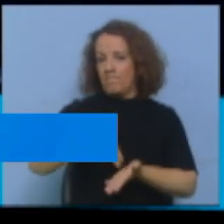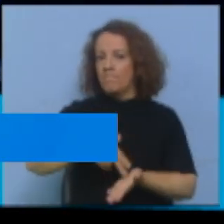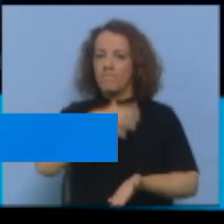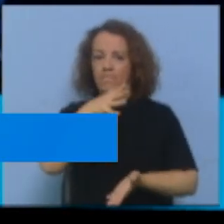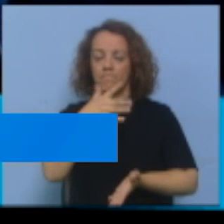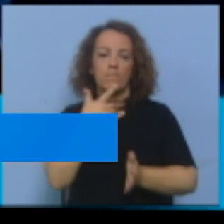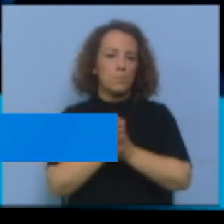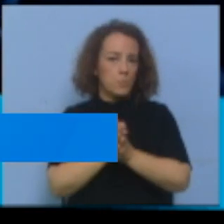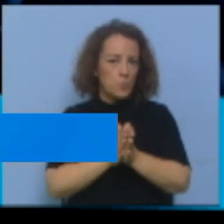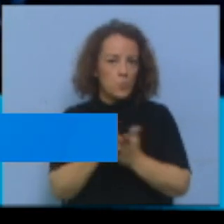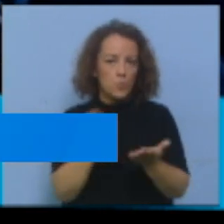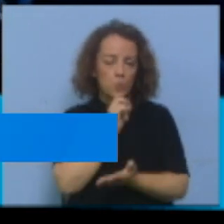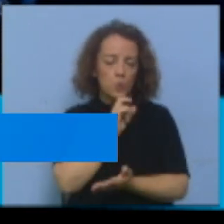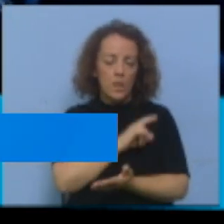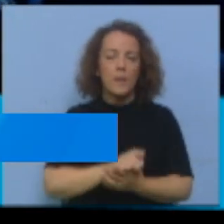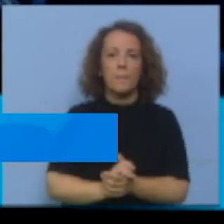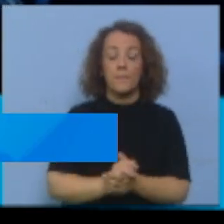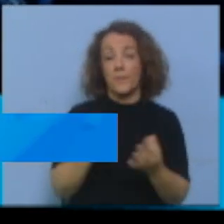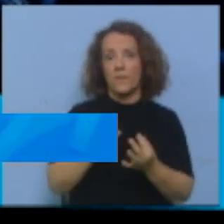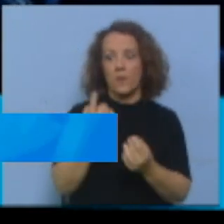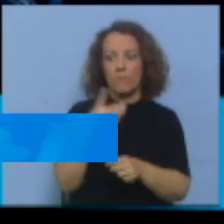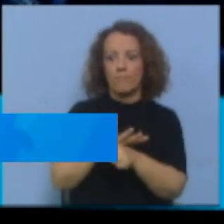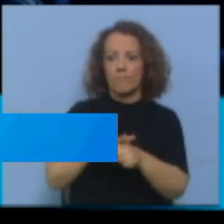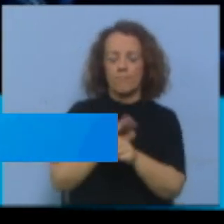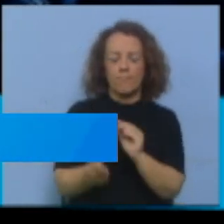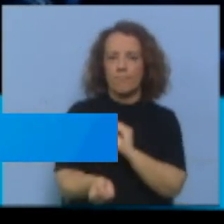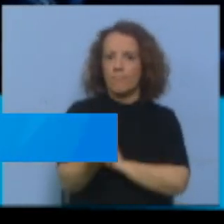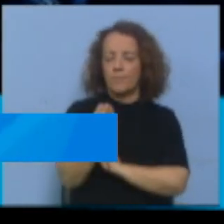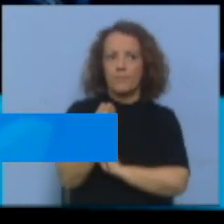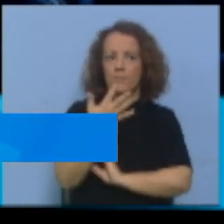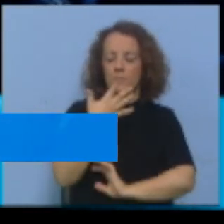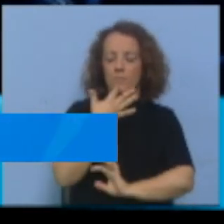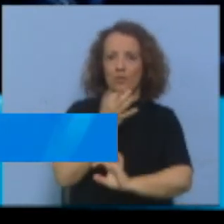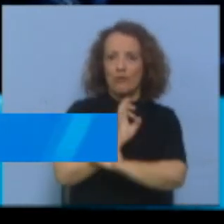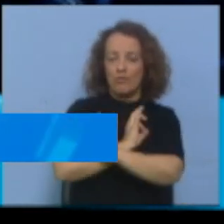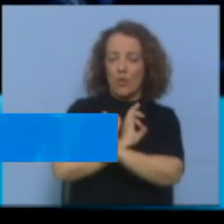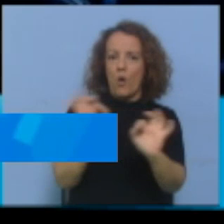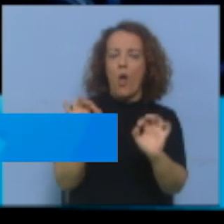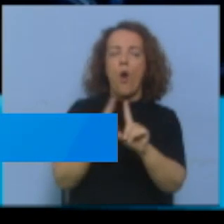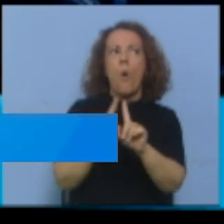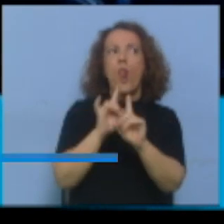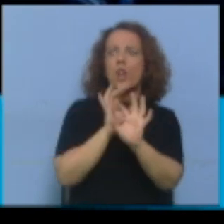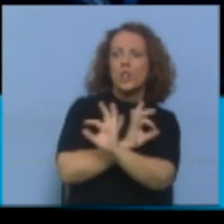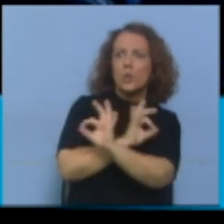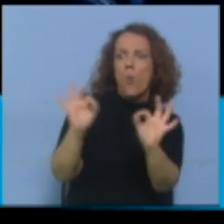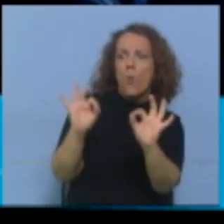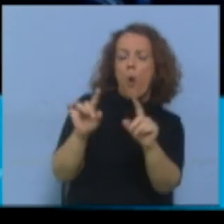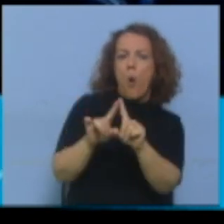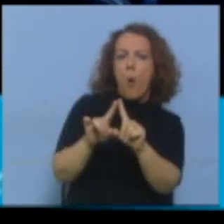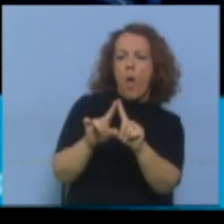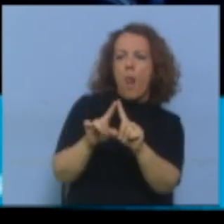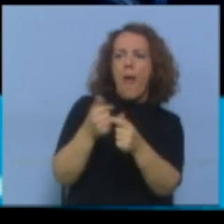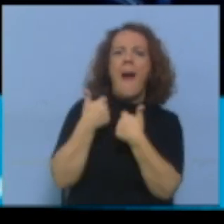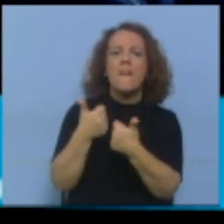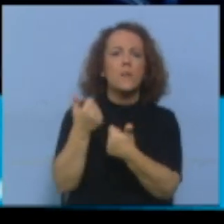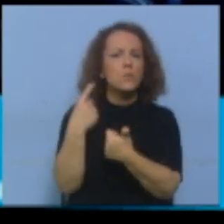Sim, há algo de novo, de extraordinário que está a acontecer, extraordinário no sentido de fora do ordinário, do normal, e que